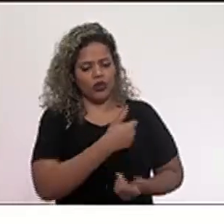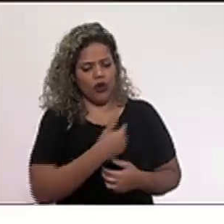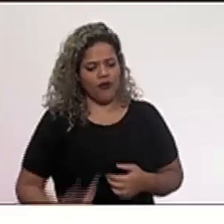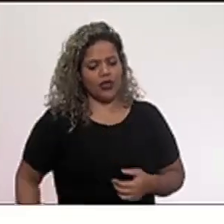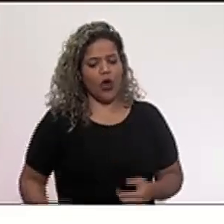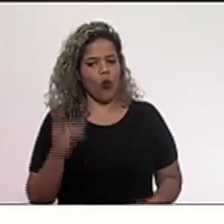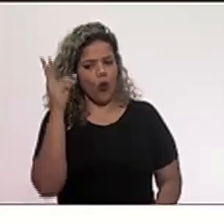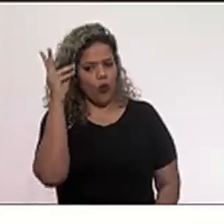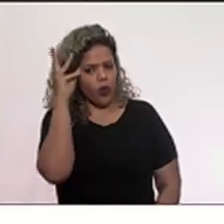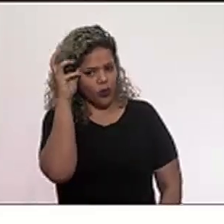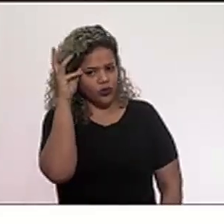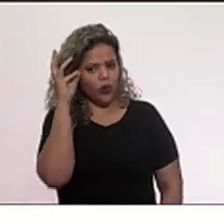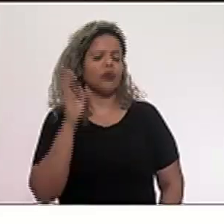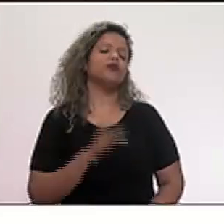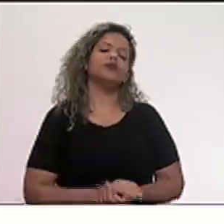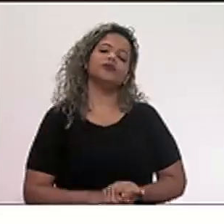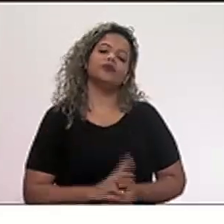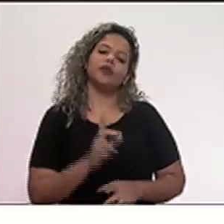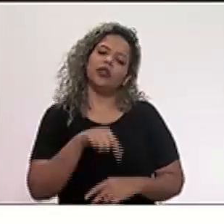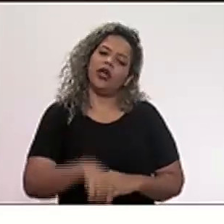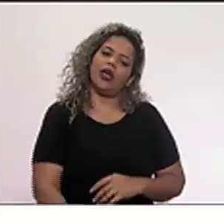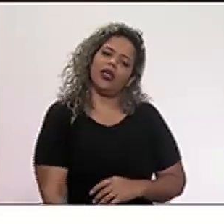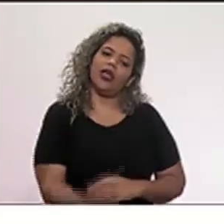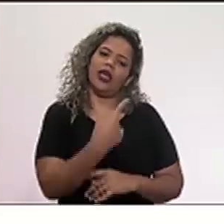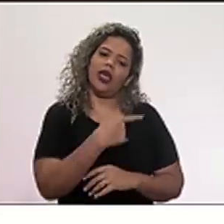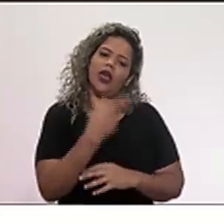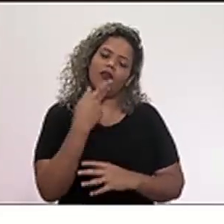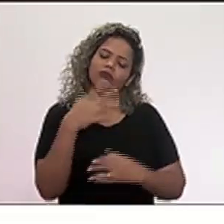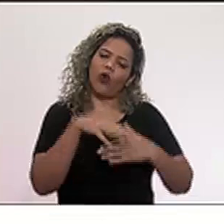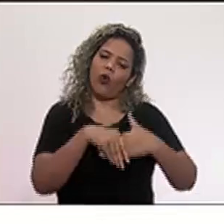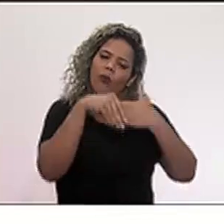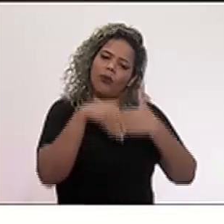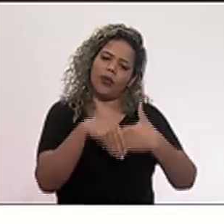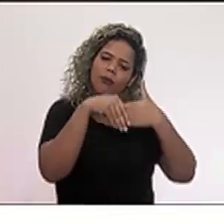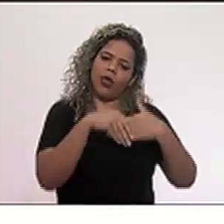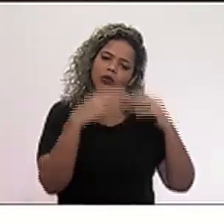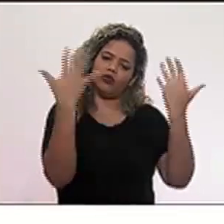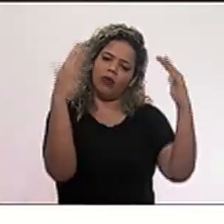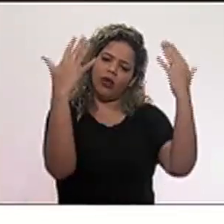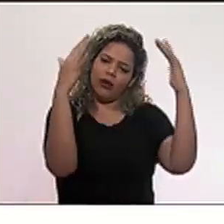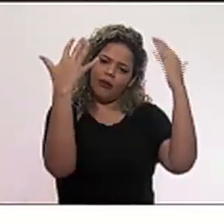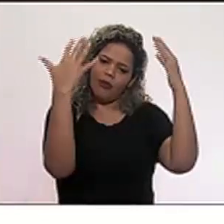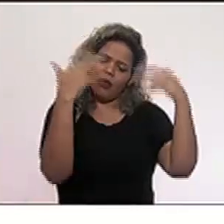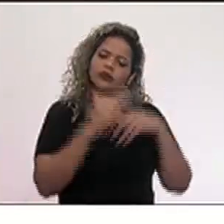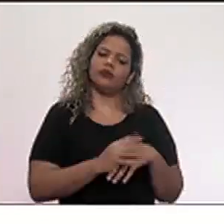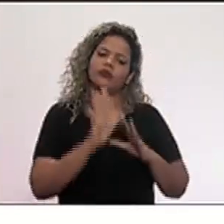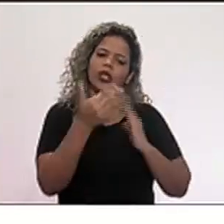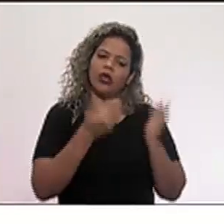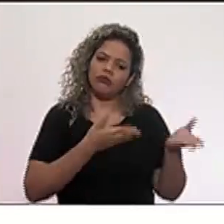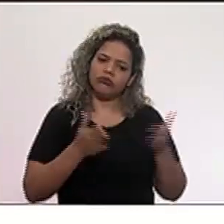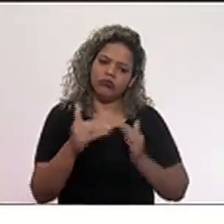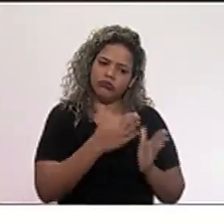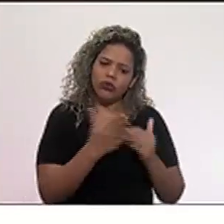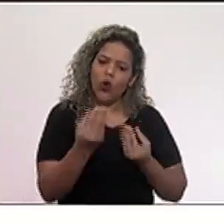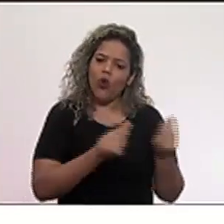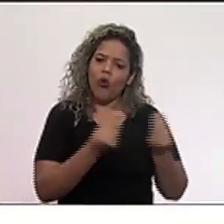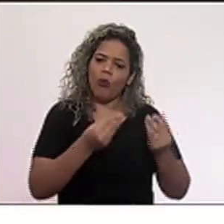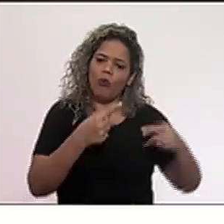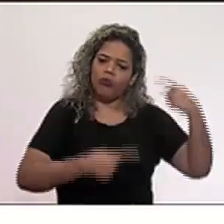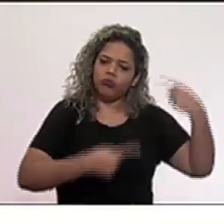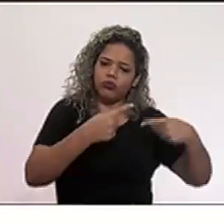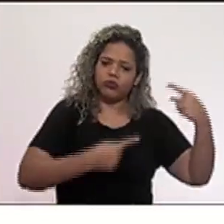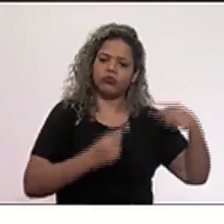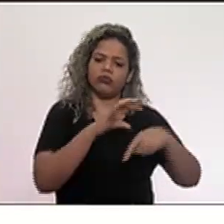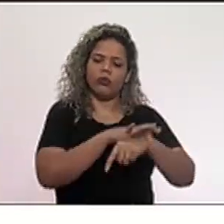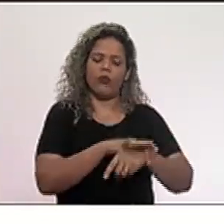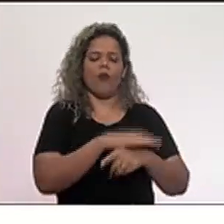governador Wilson Witzel, que aqui deixo meus cumprimentos e os parabéns pela condução da política de segurança